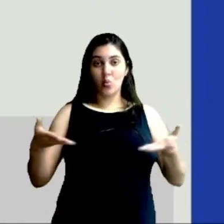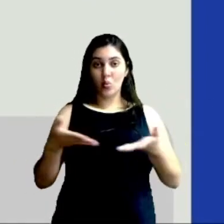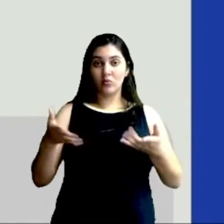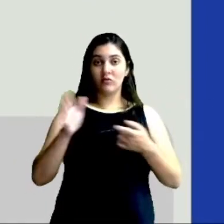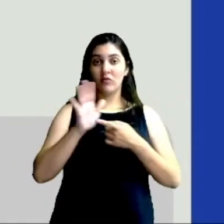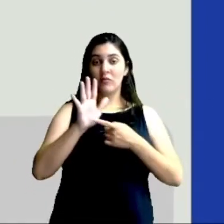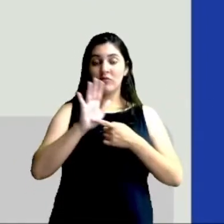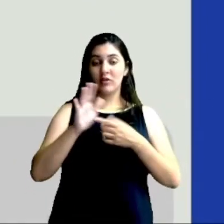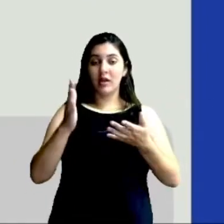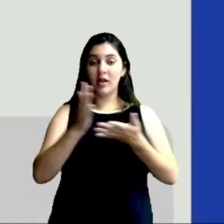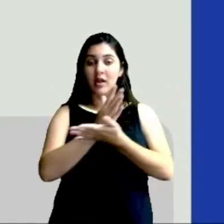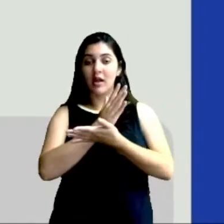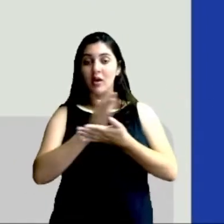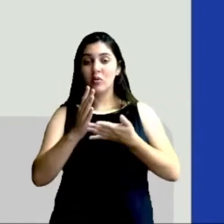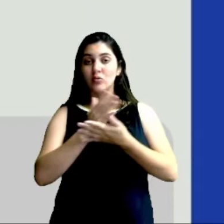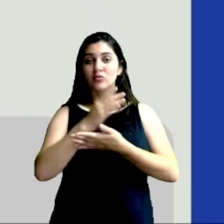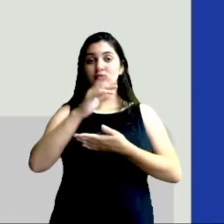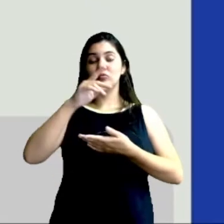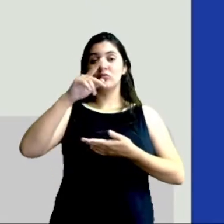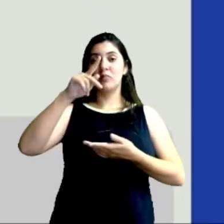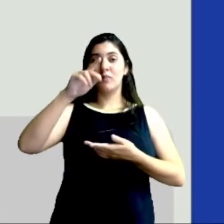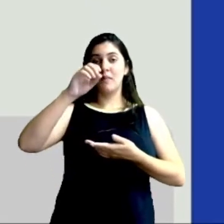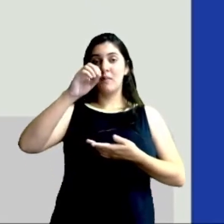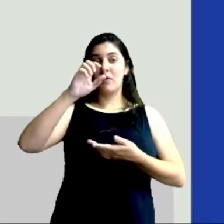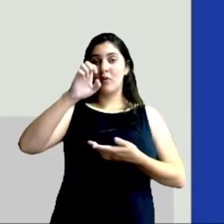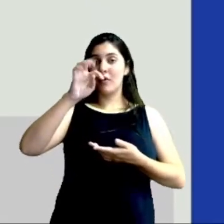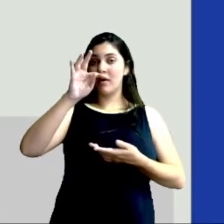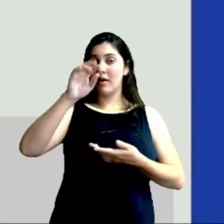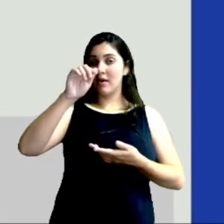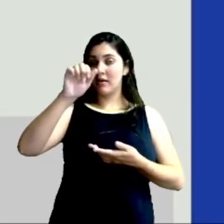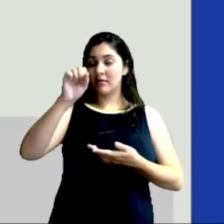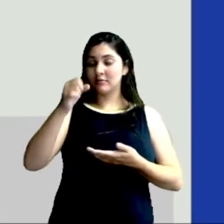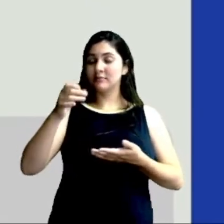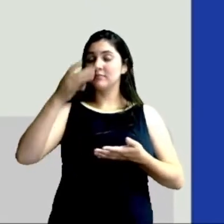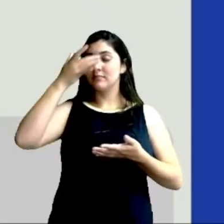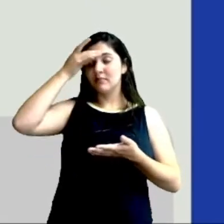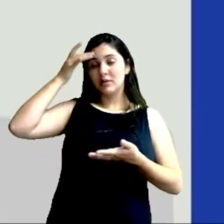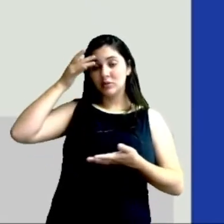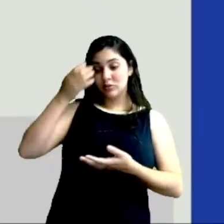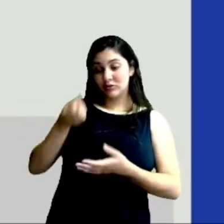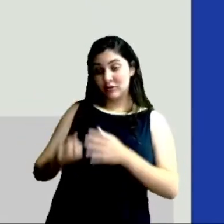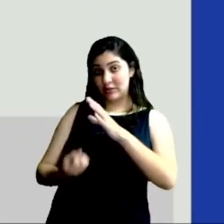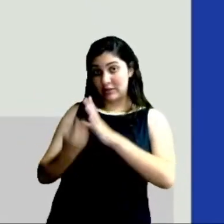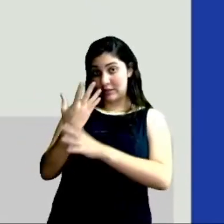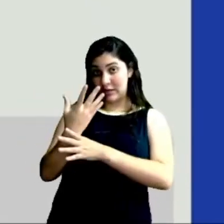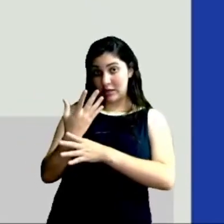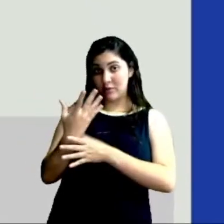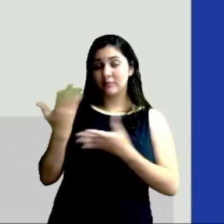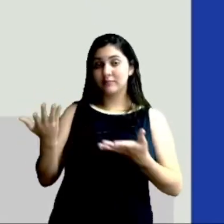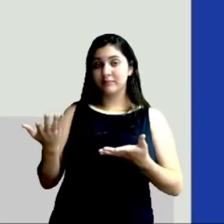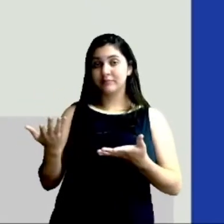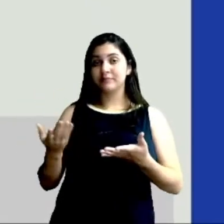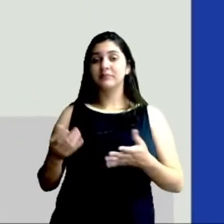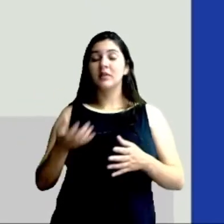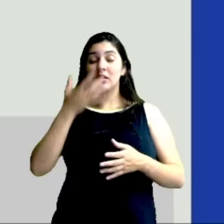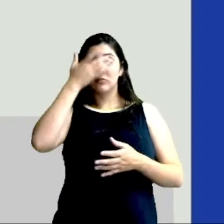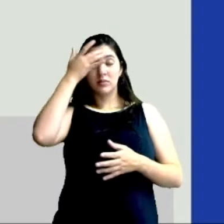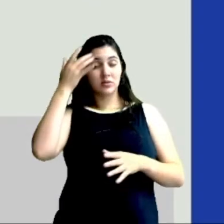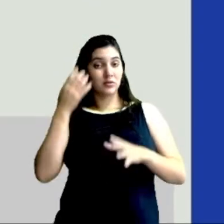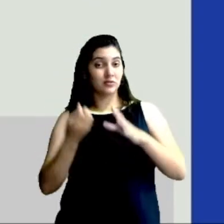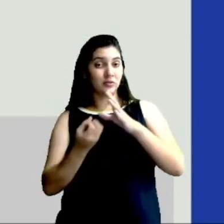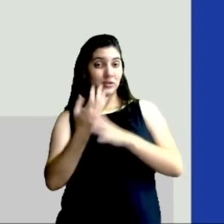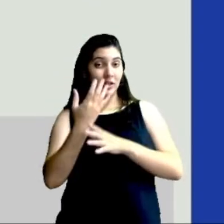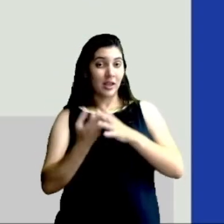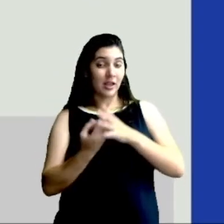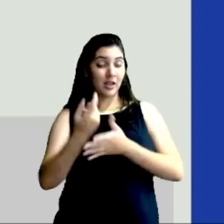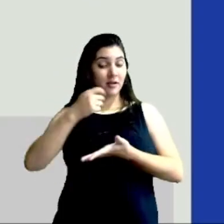hoje eu trouxe alguns poetas e poetisas poetas e poetisas simples são as